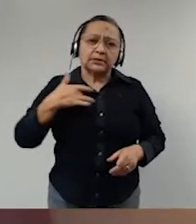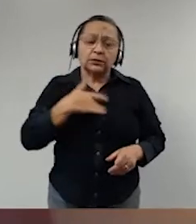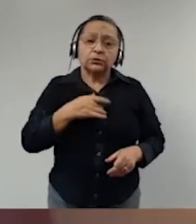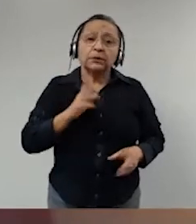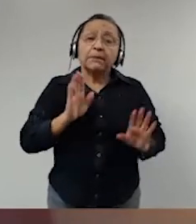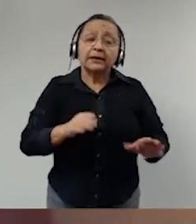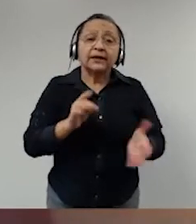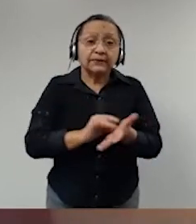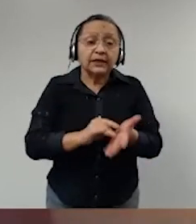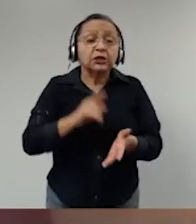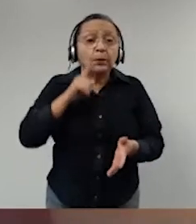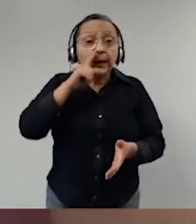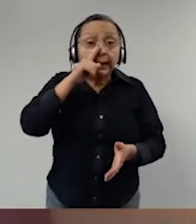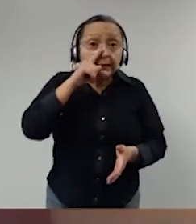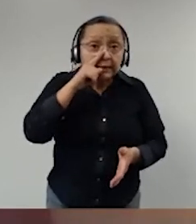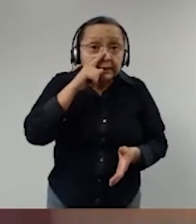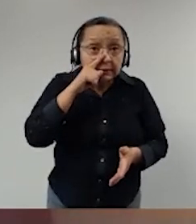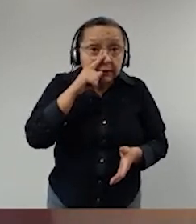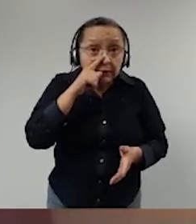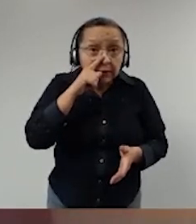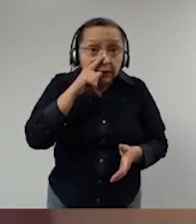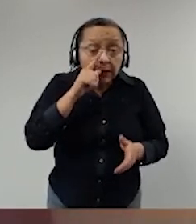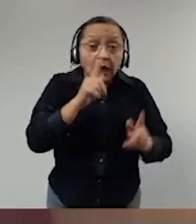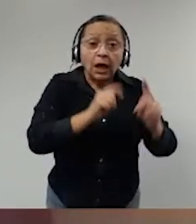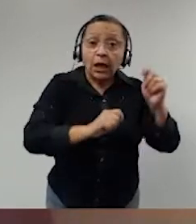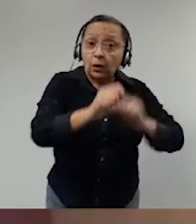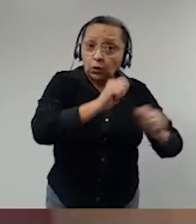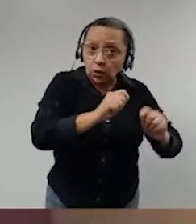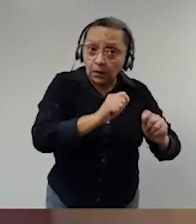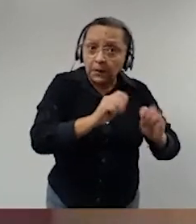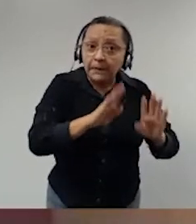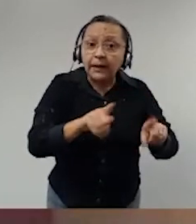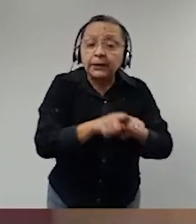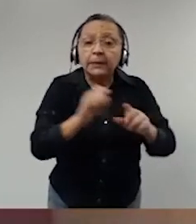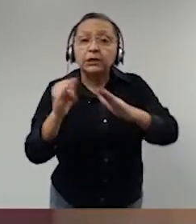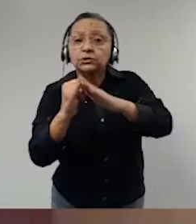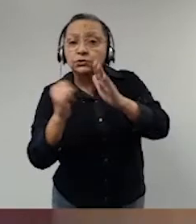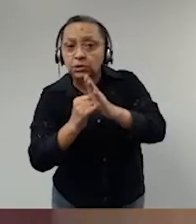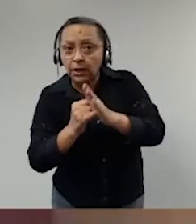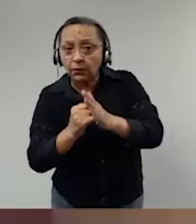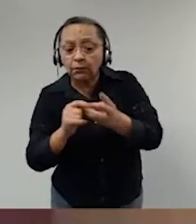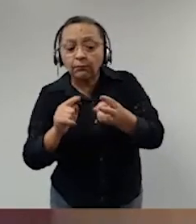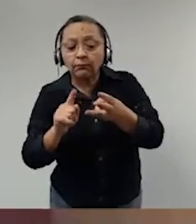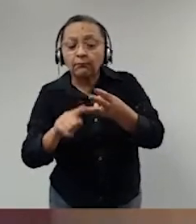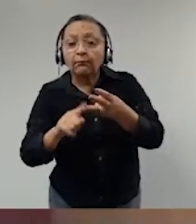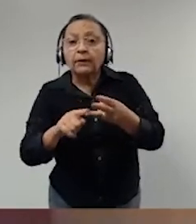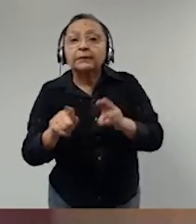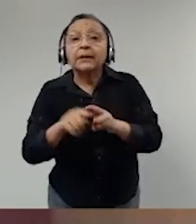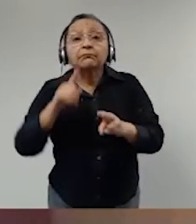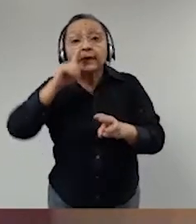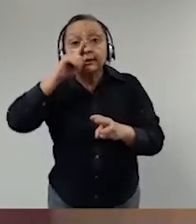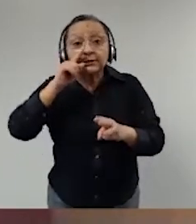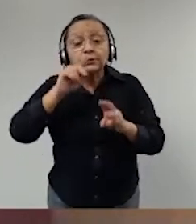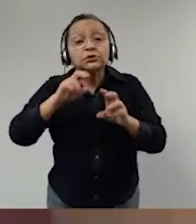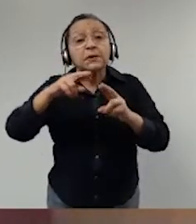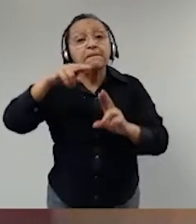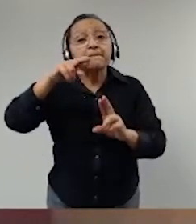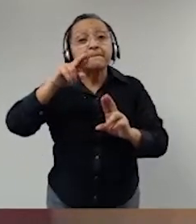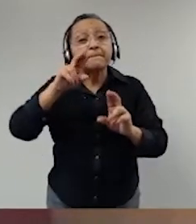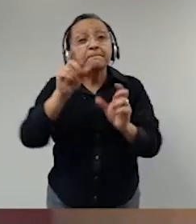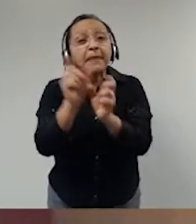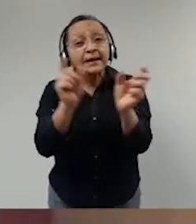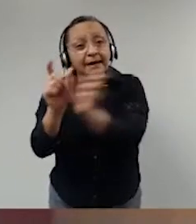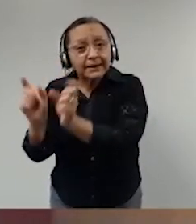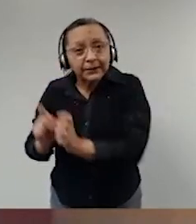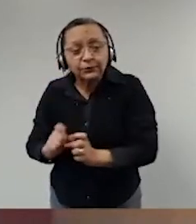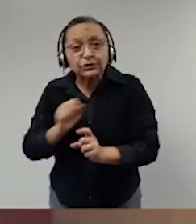uma crise econômica, mas que é uma crise institucional, que é uma crise sobre os parâmetros de sociabilidade que